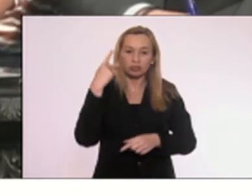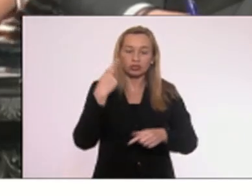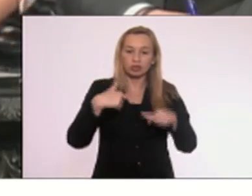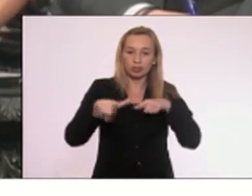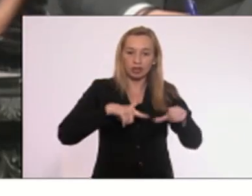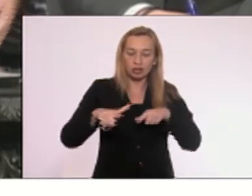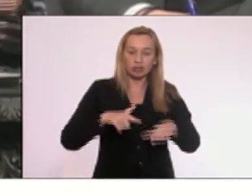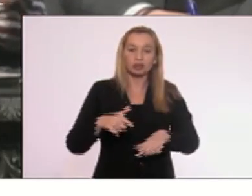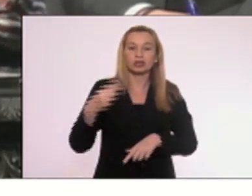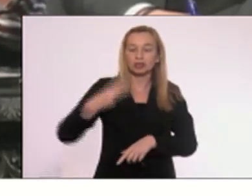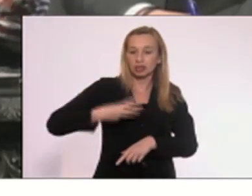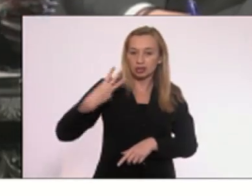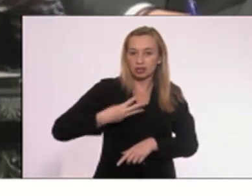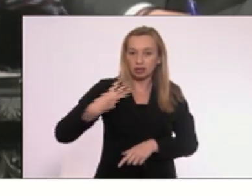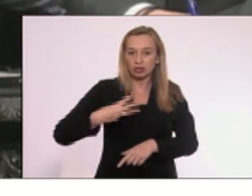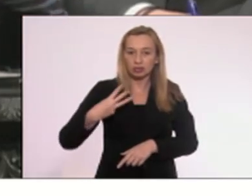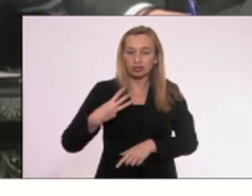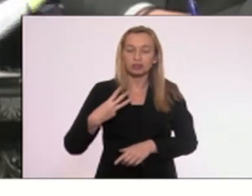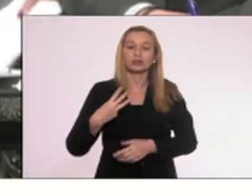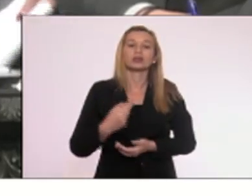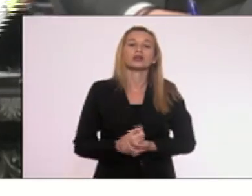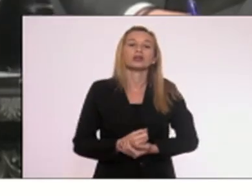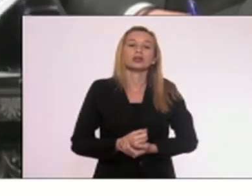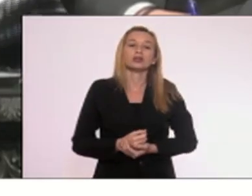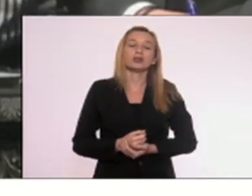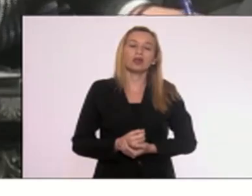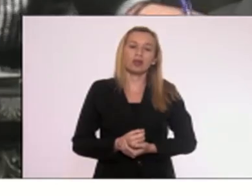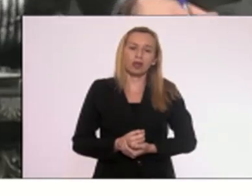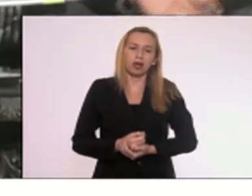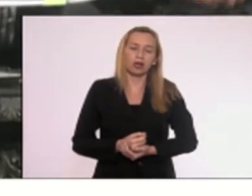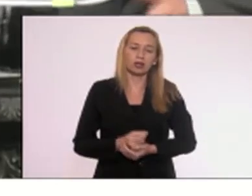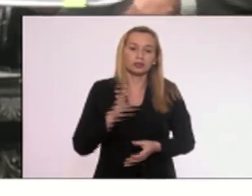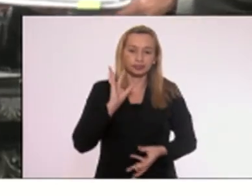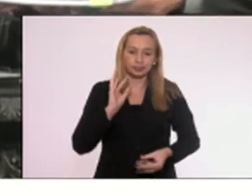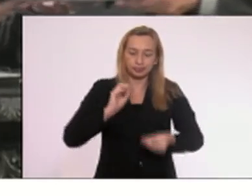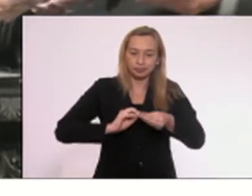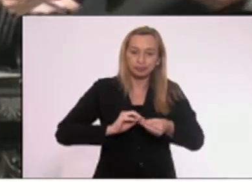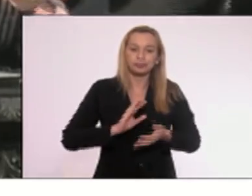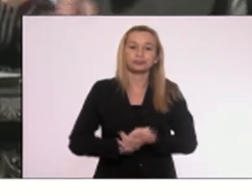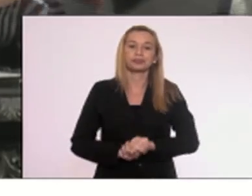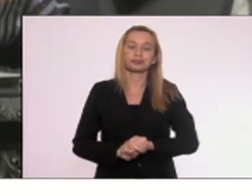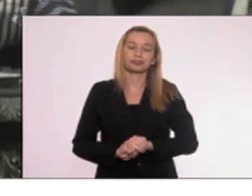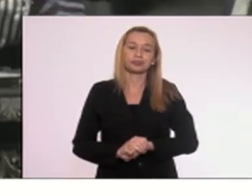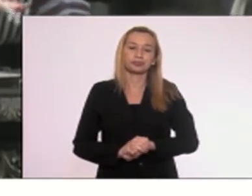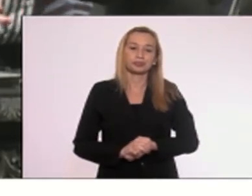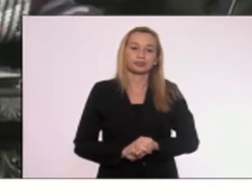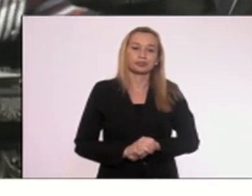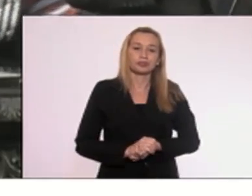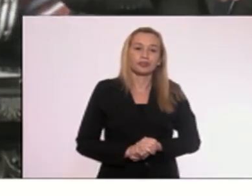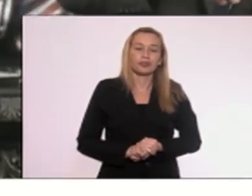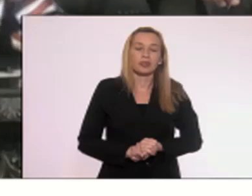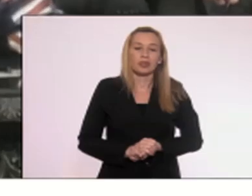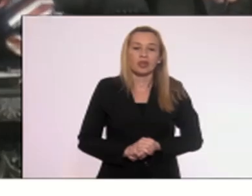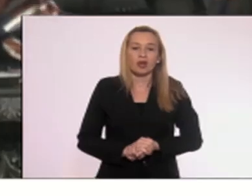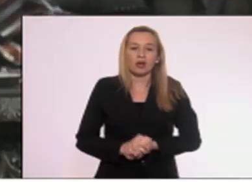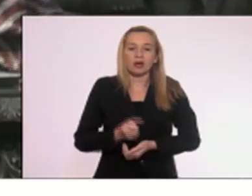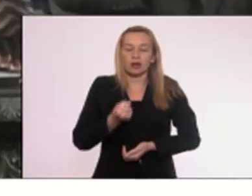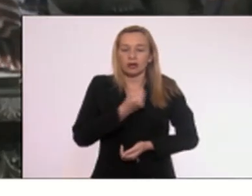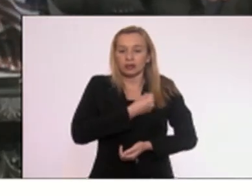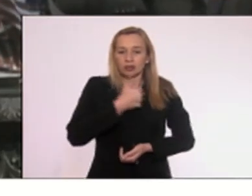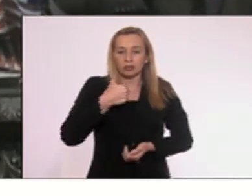O terceiro destaque, nós vamos incorporar com destaque número